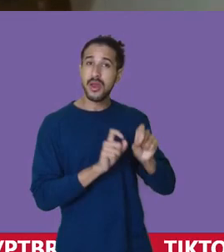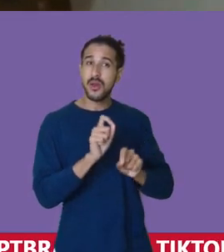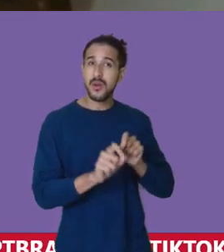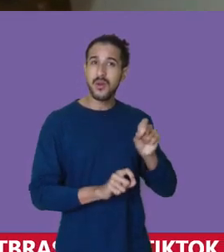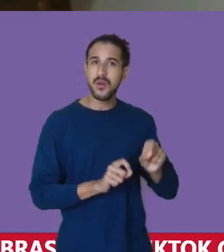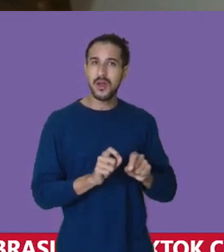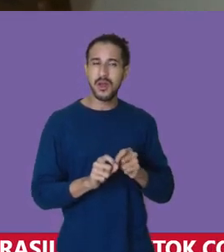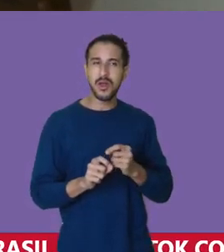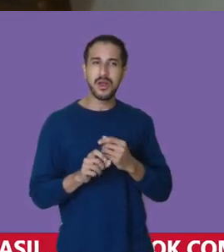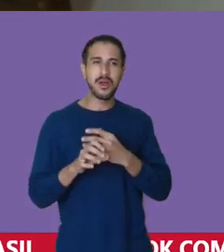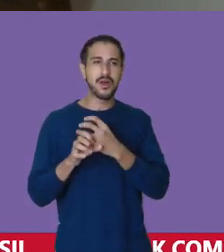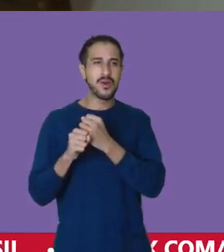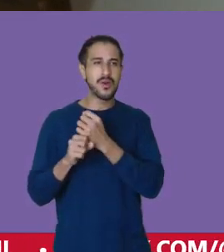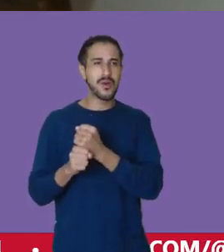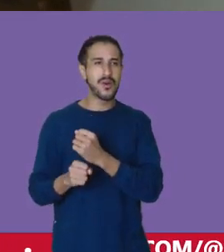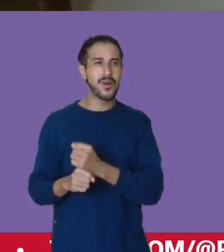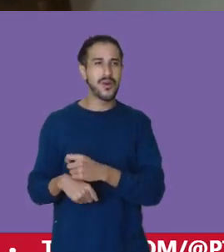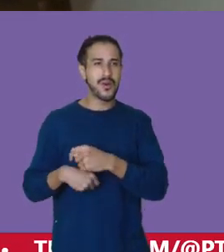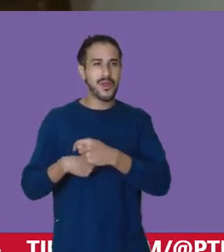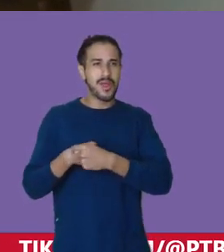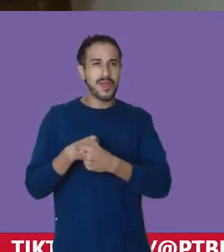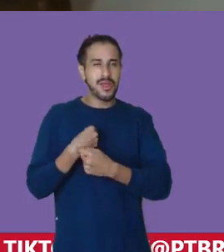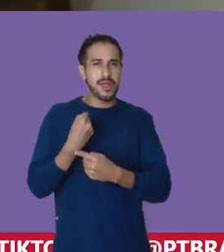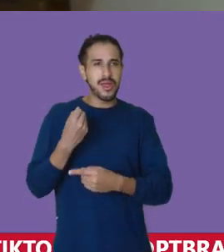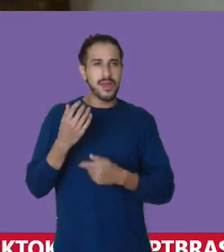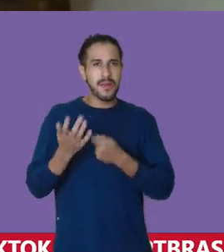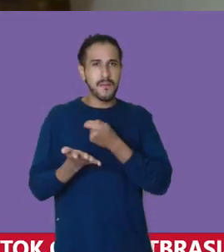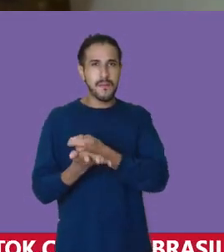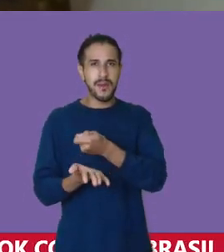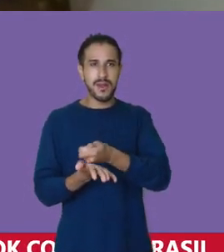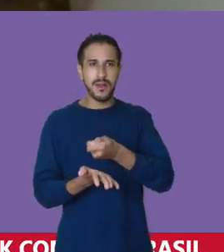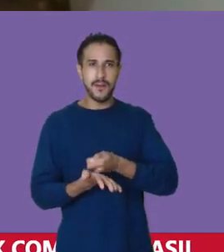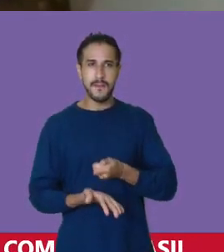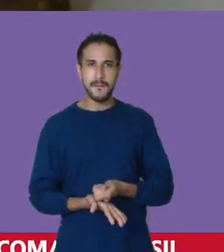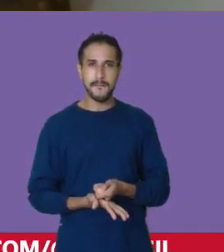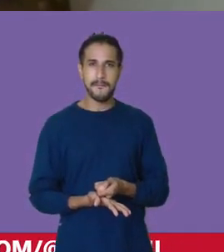a contagem do tempo de contribuição.